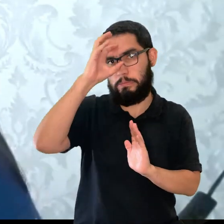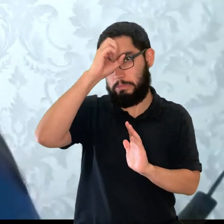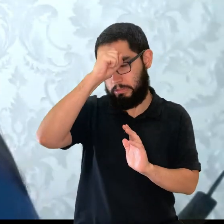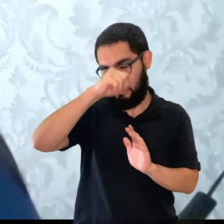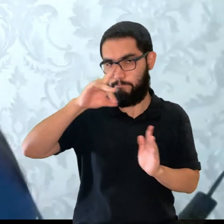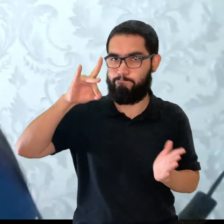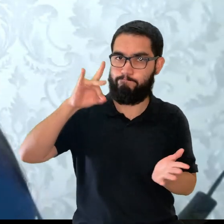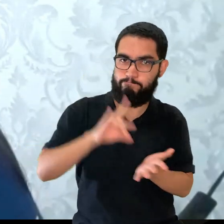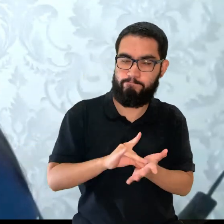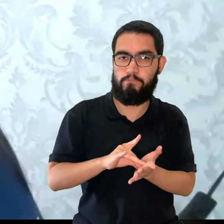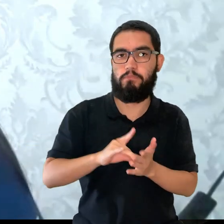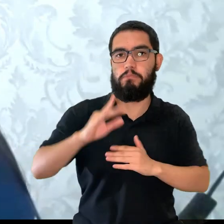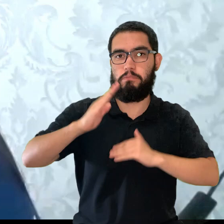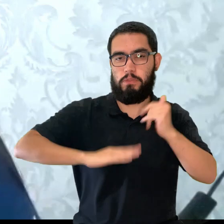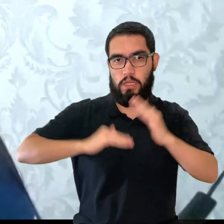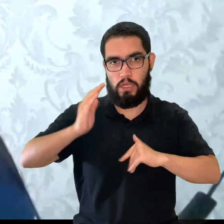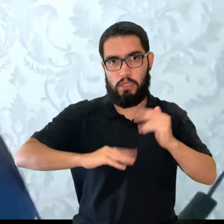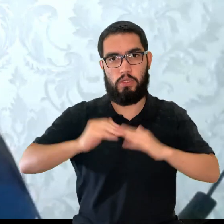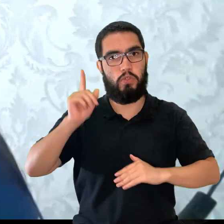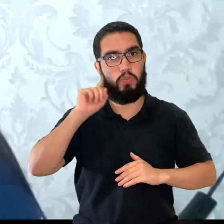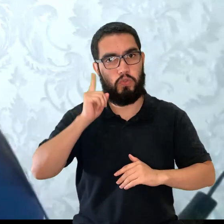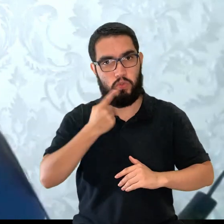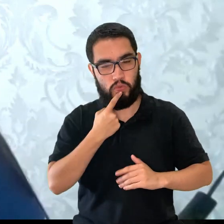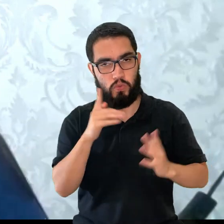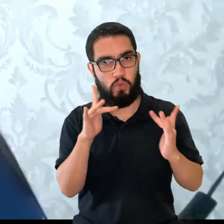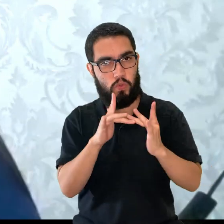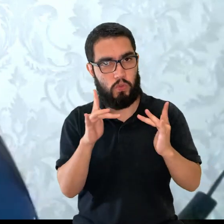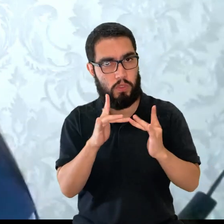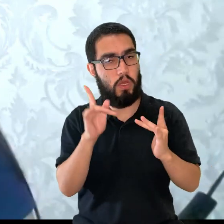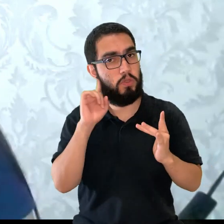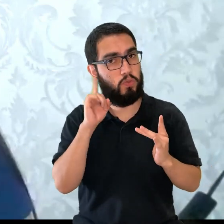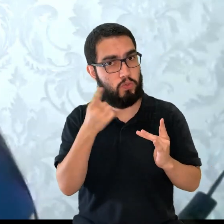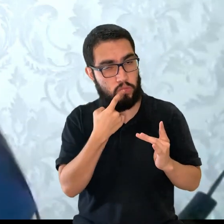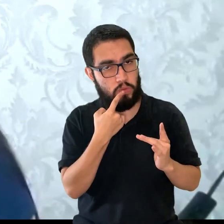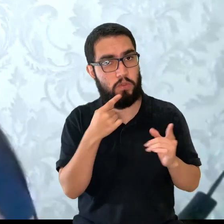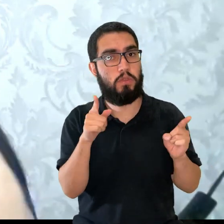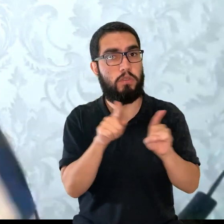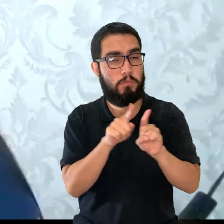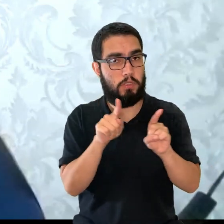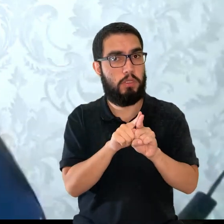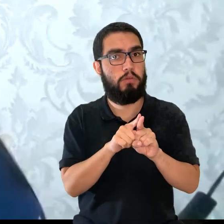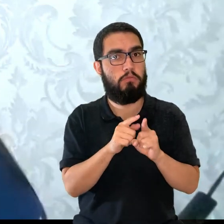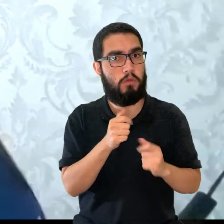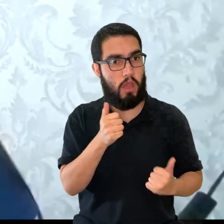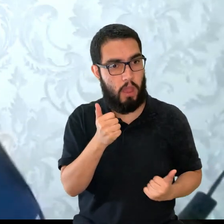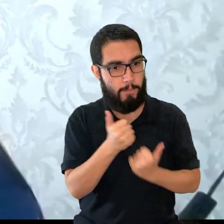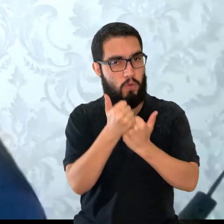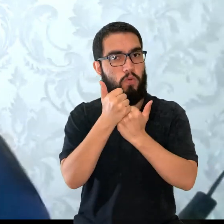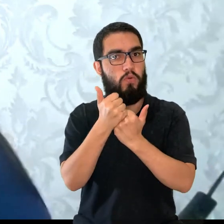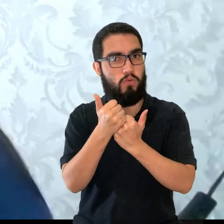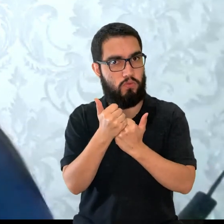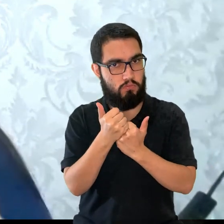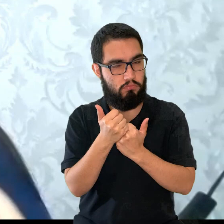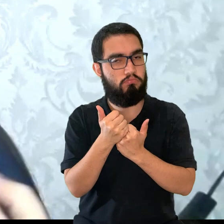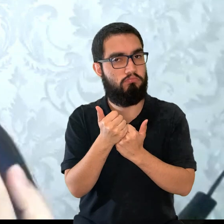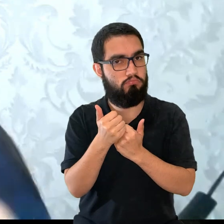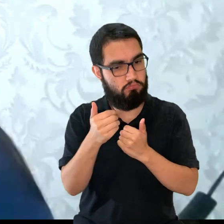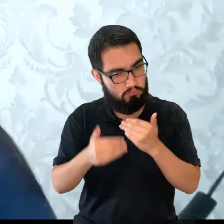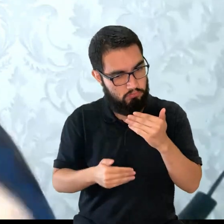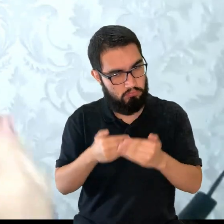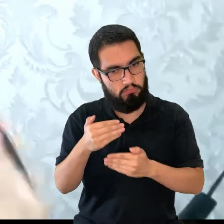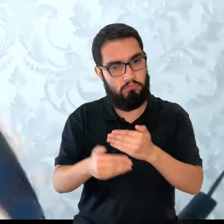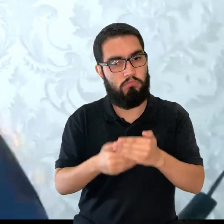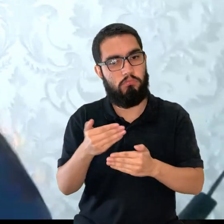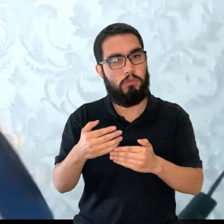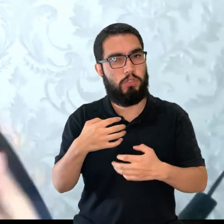de verdade, tenha prática com os surdos, contato com os surdos e assuma uns serviços com apoios, com assuntos